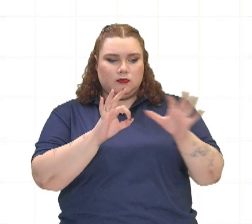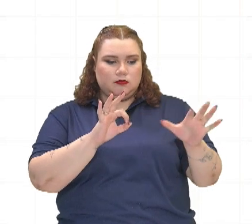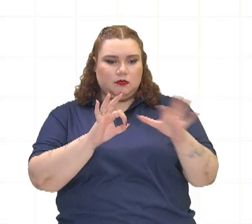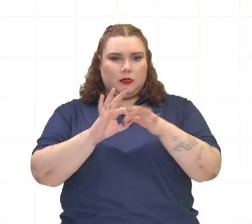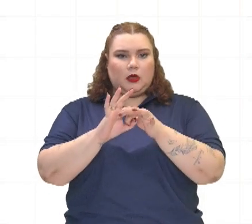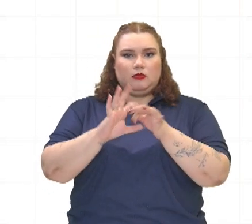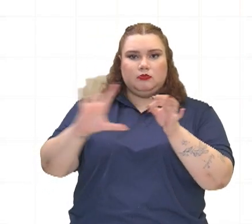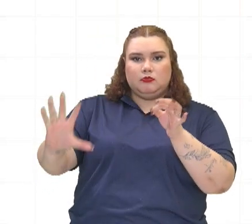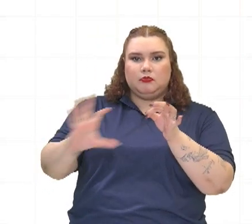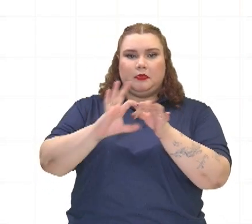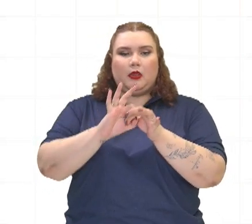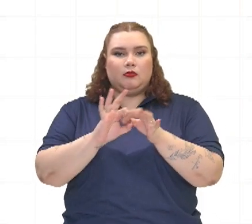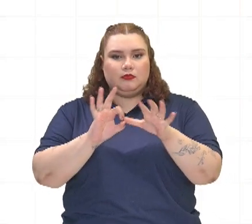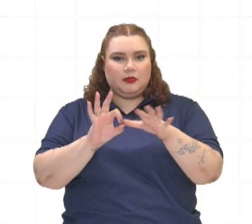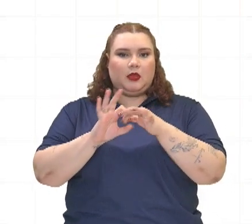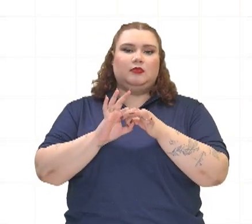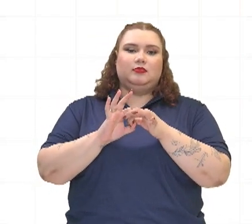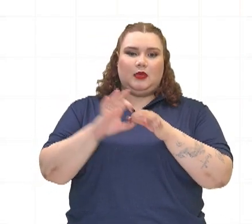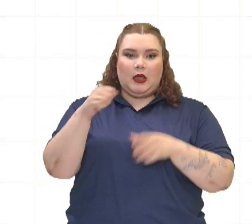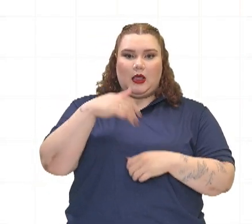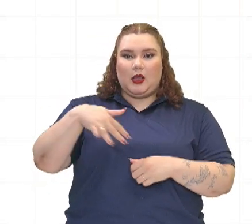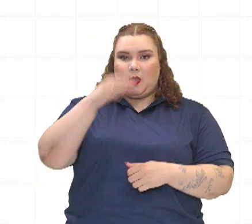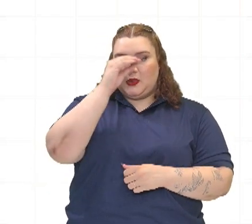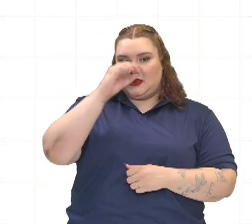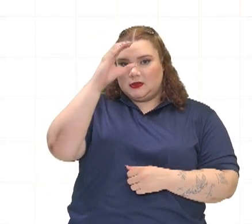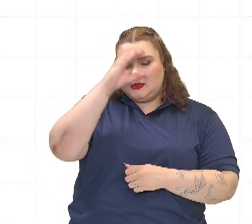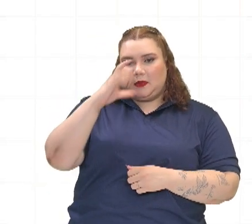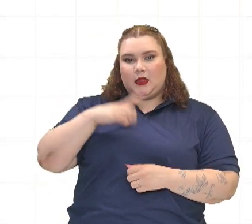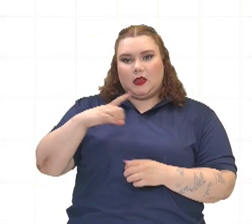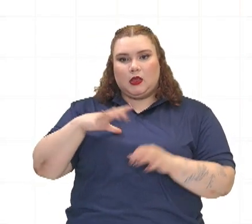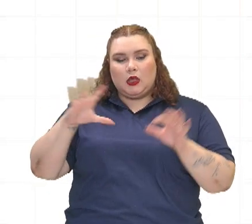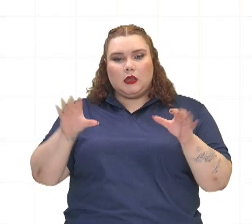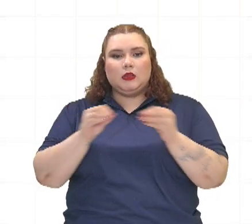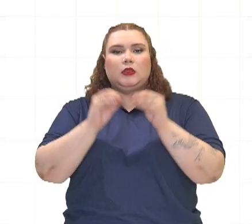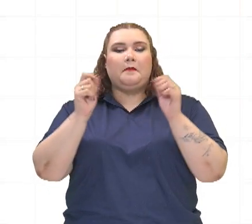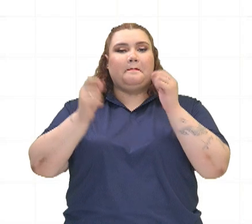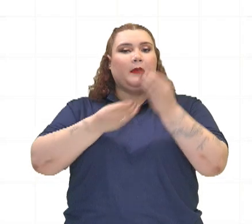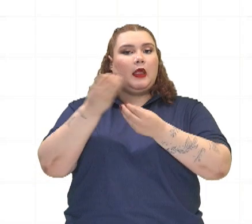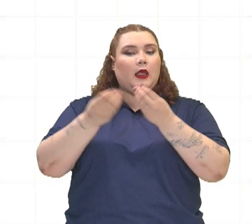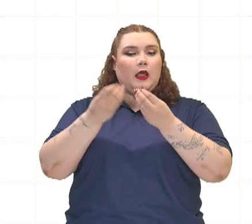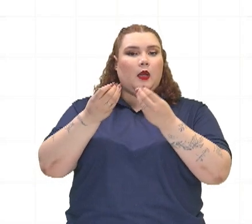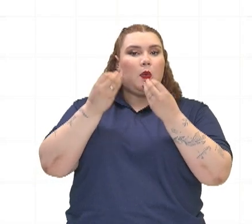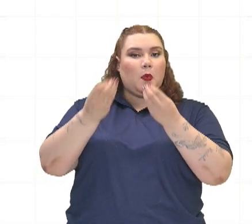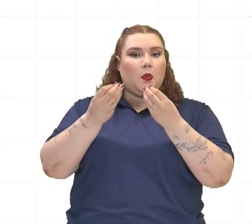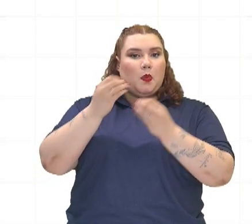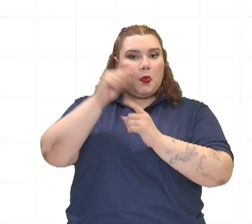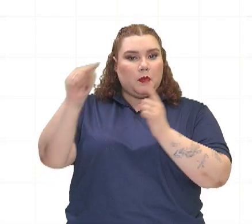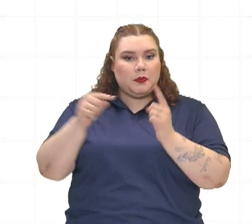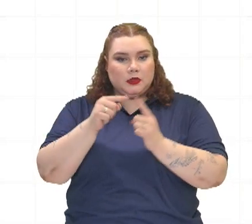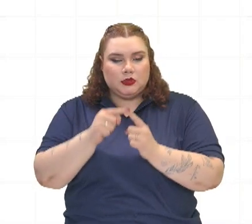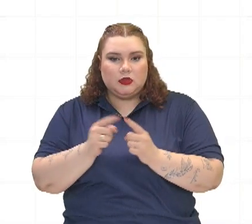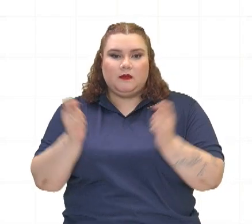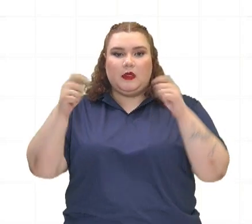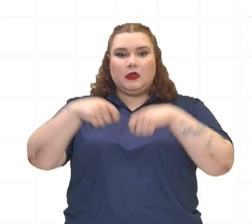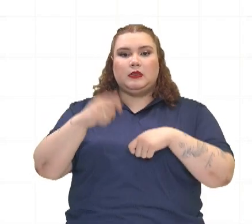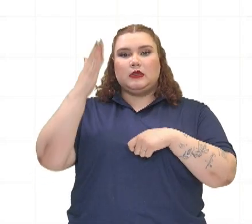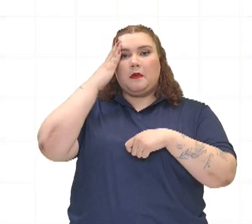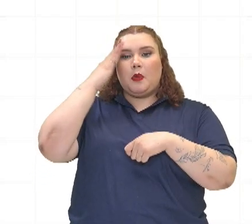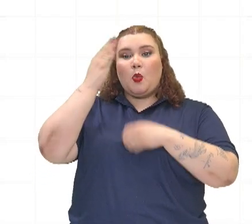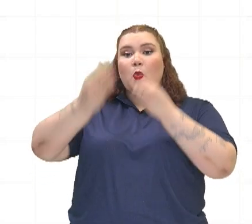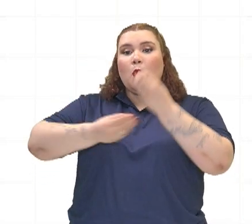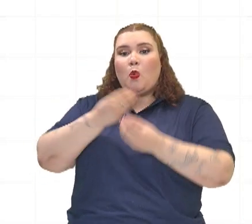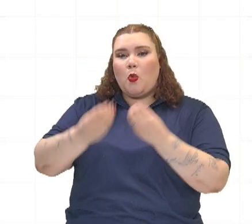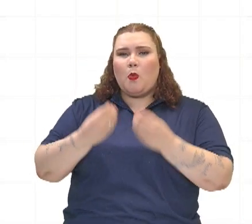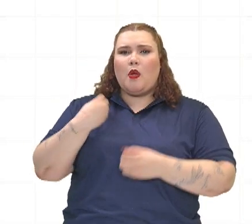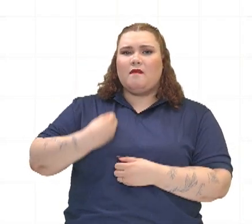conhecimento, juntas, nos ajudam a estudar a vida das pessoas ao longo do tempo. É como se fosse um grande time